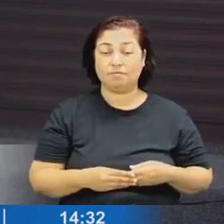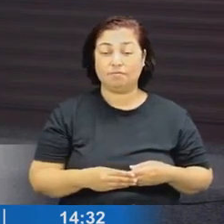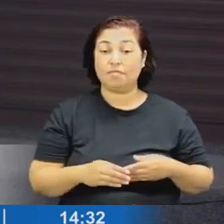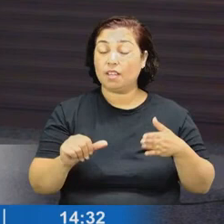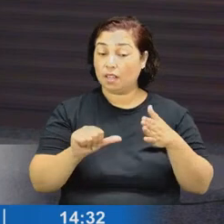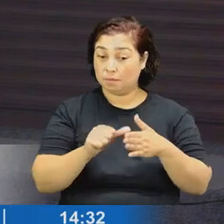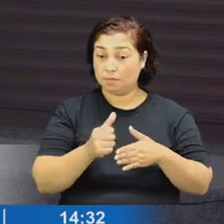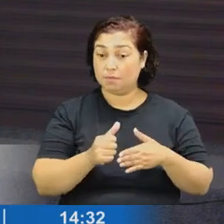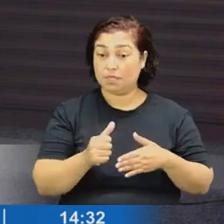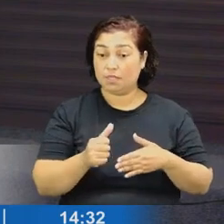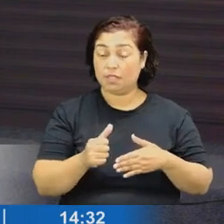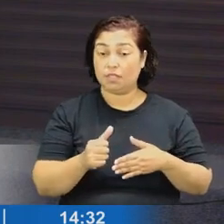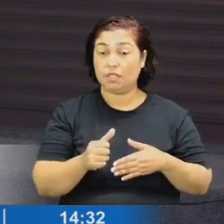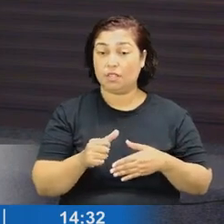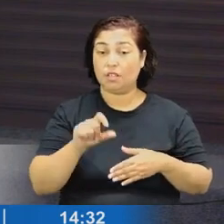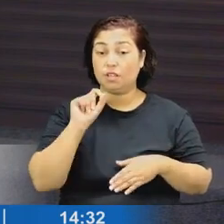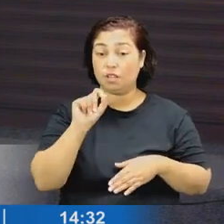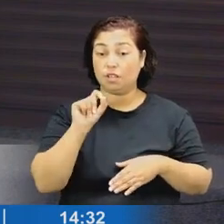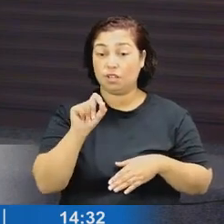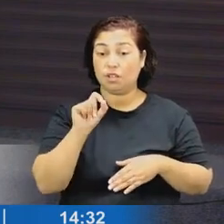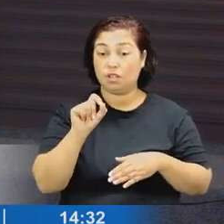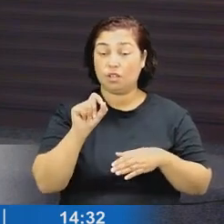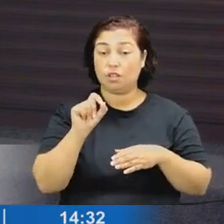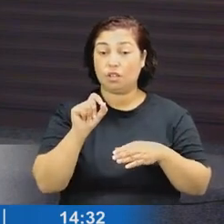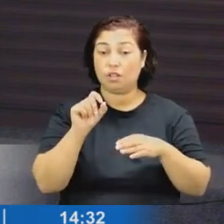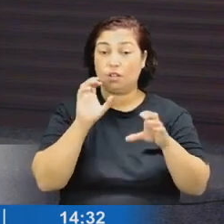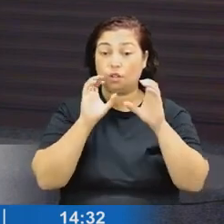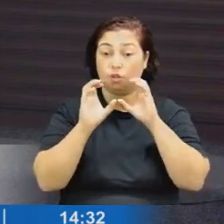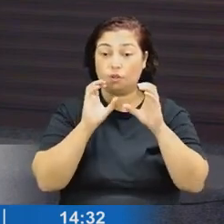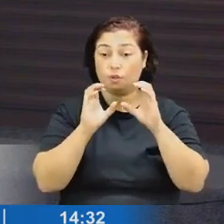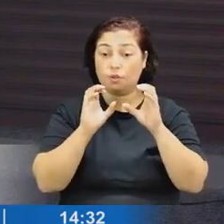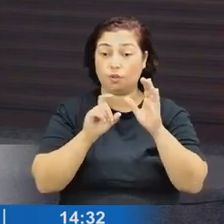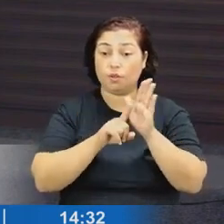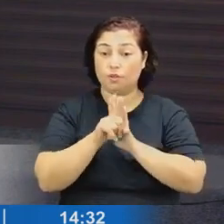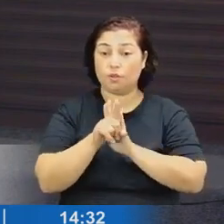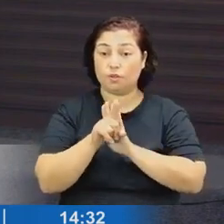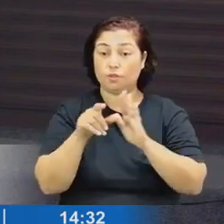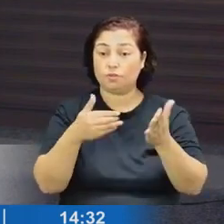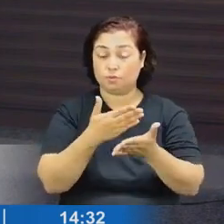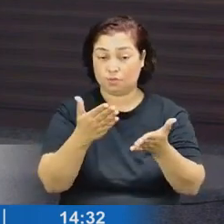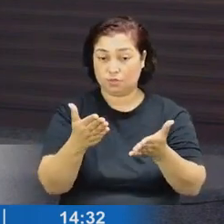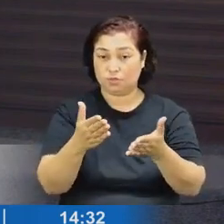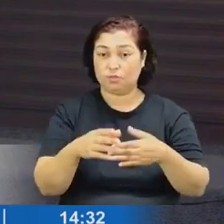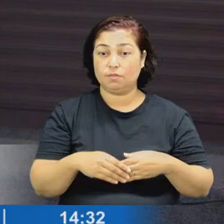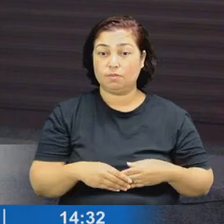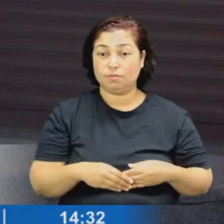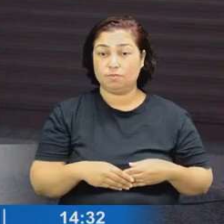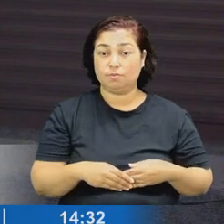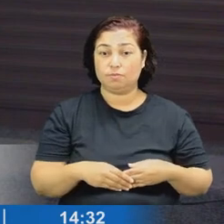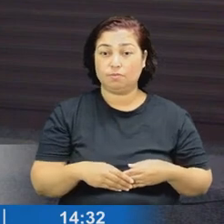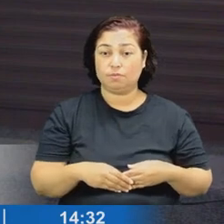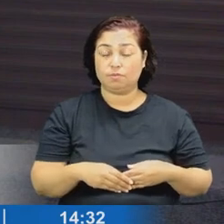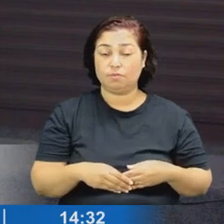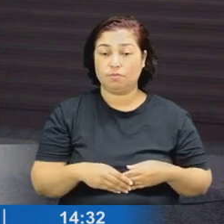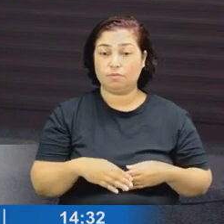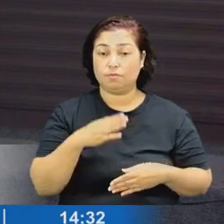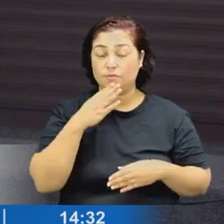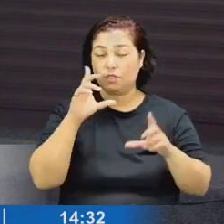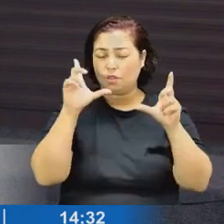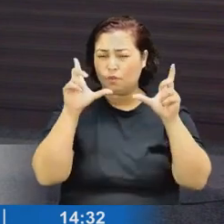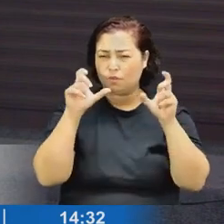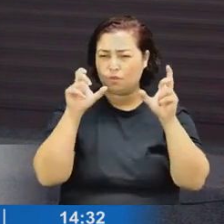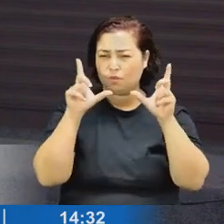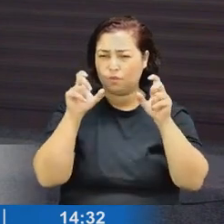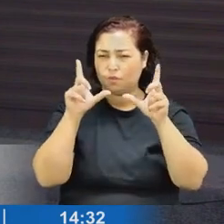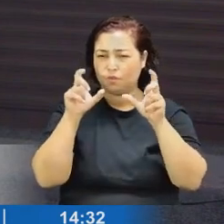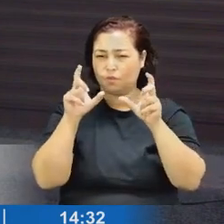a primeira e quem é da comunicação aqui do estabelecimento você faz bastante foto do seu amigo tá você